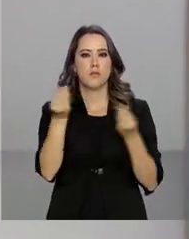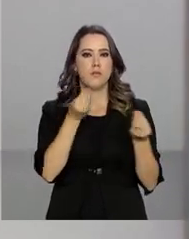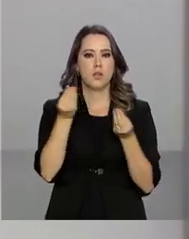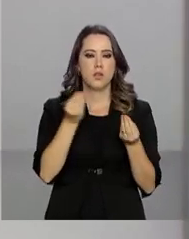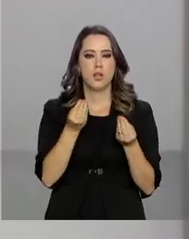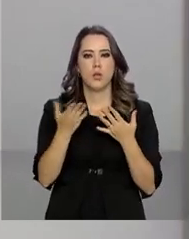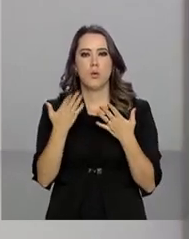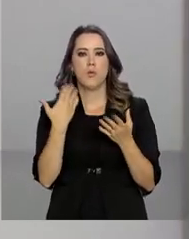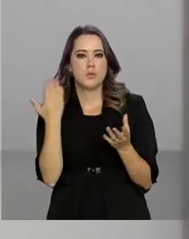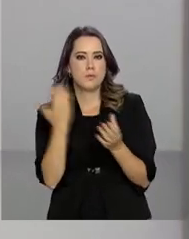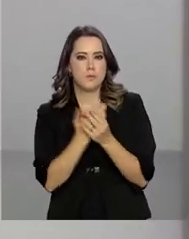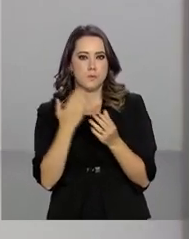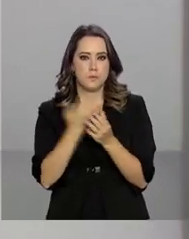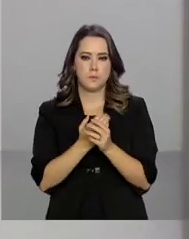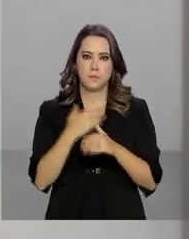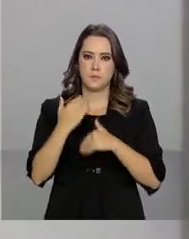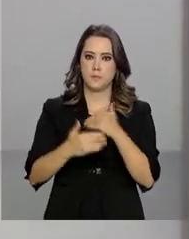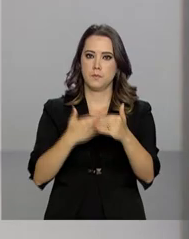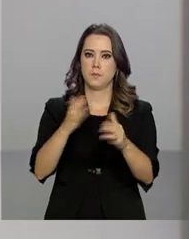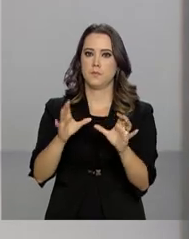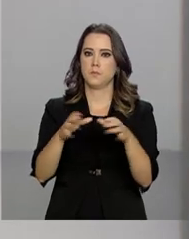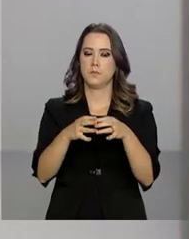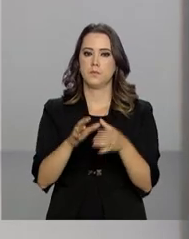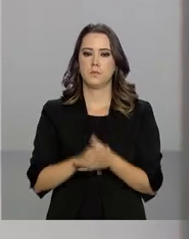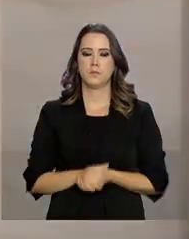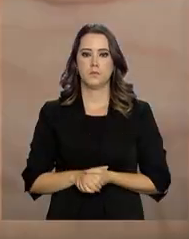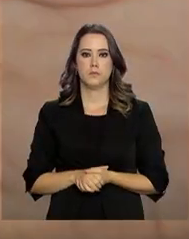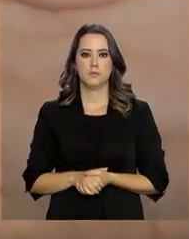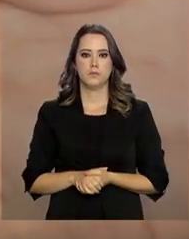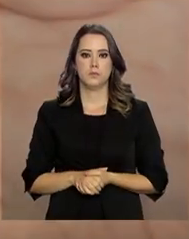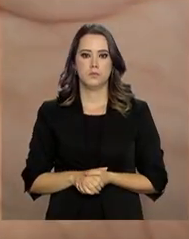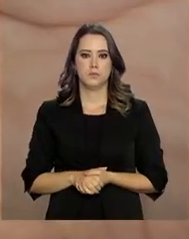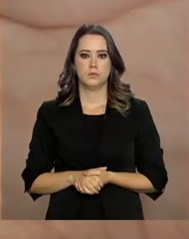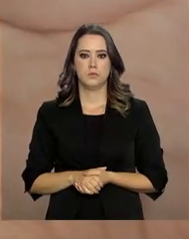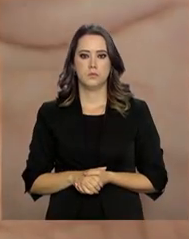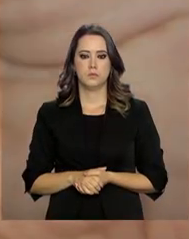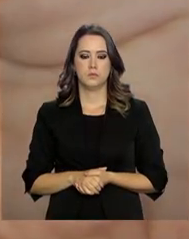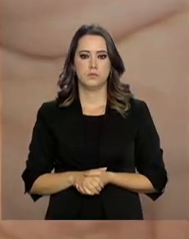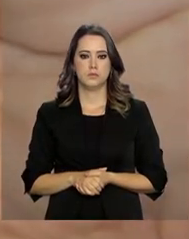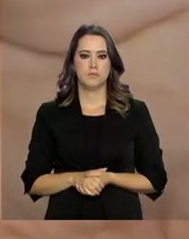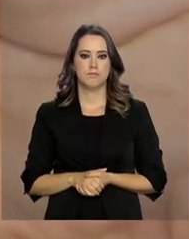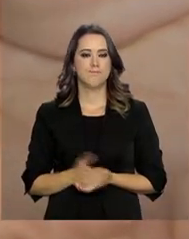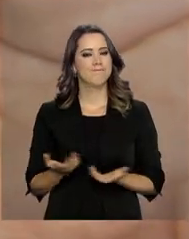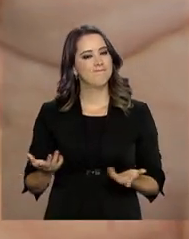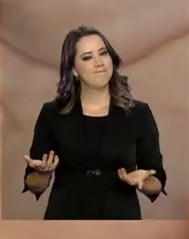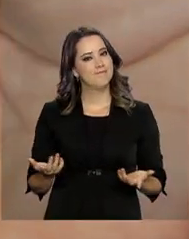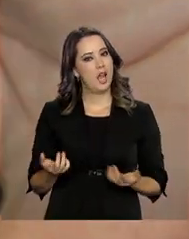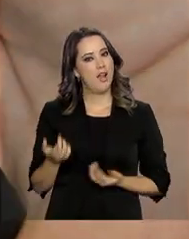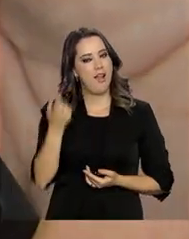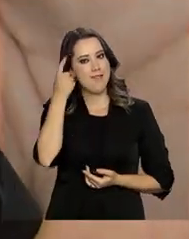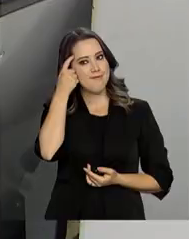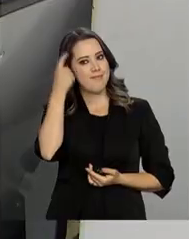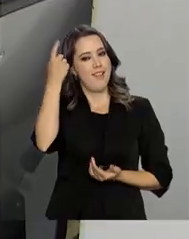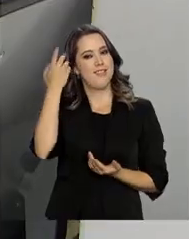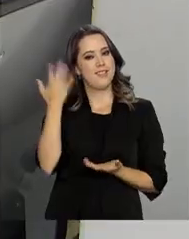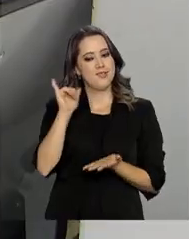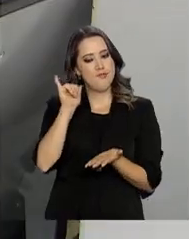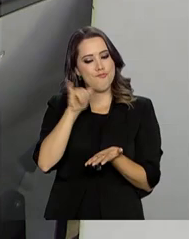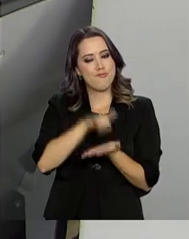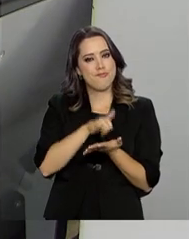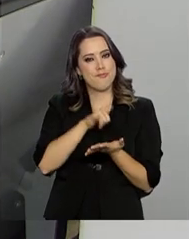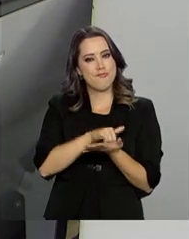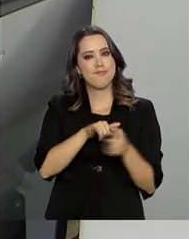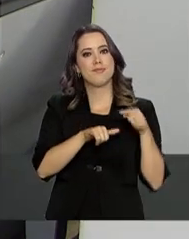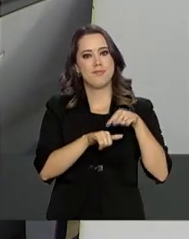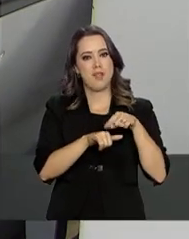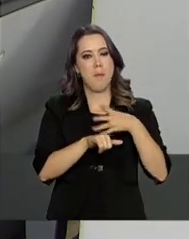conclusão acessos em andamento no setor a inteligência artificial vem facilitando a cada